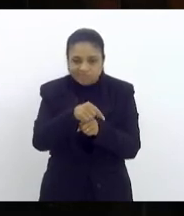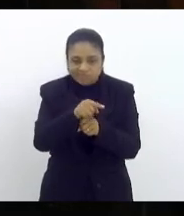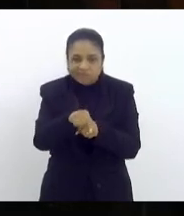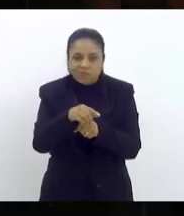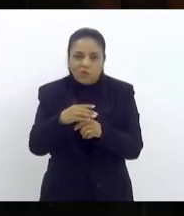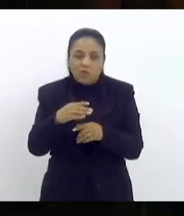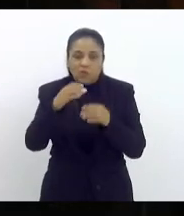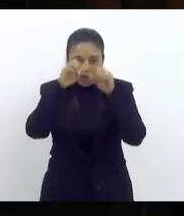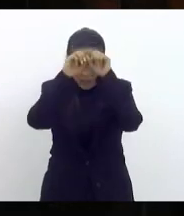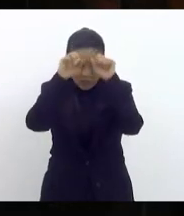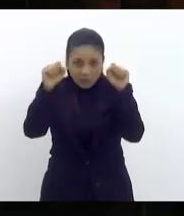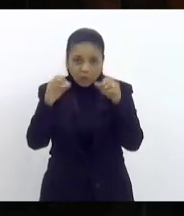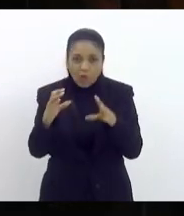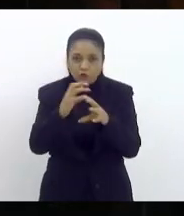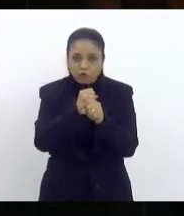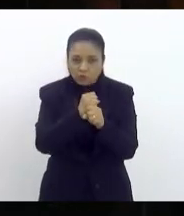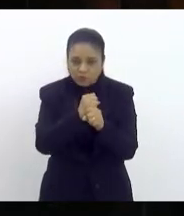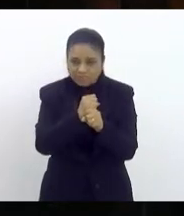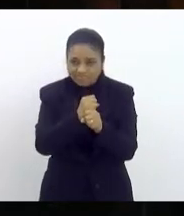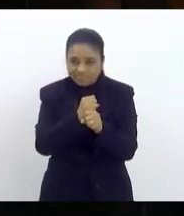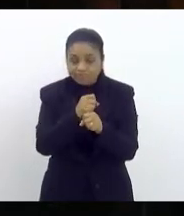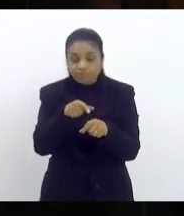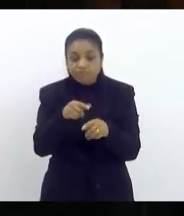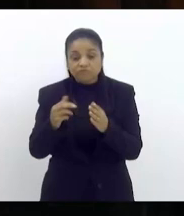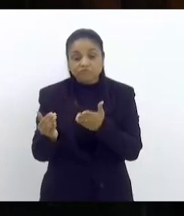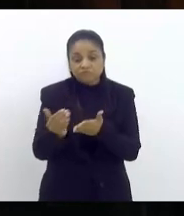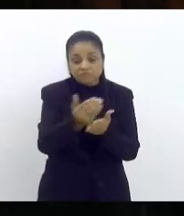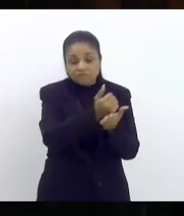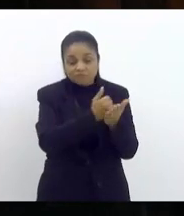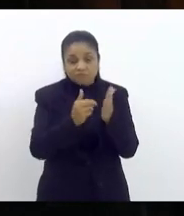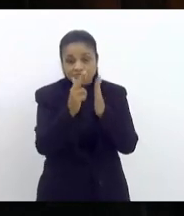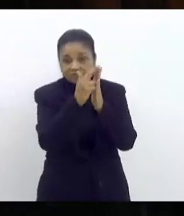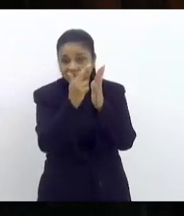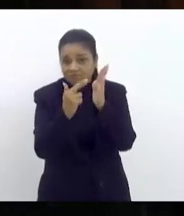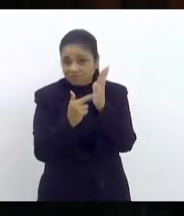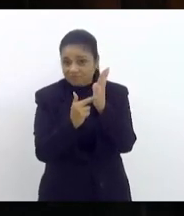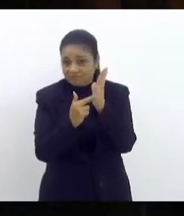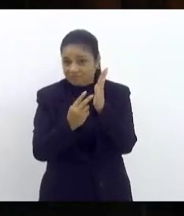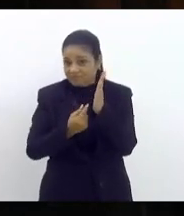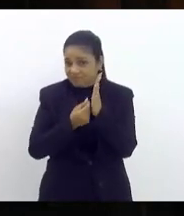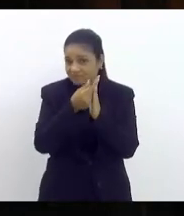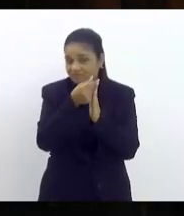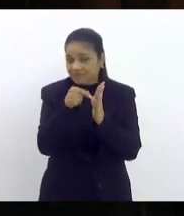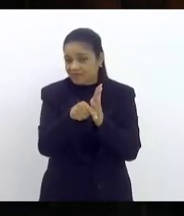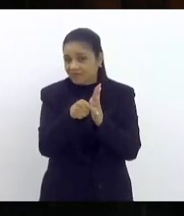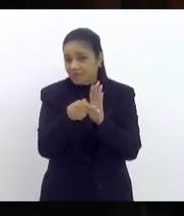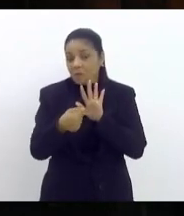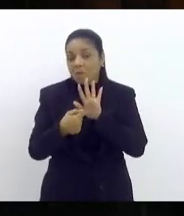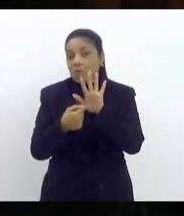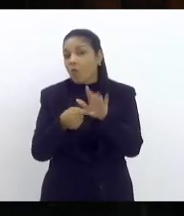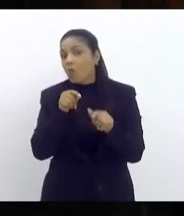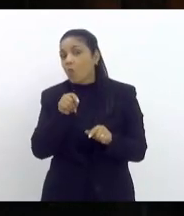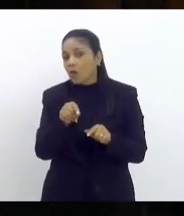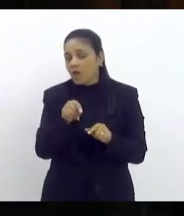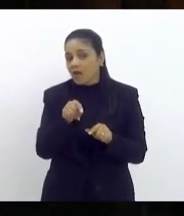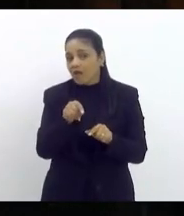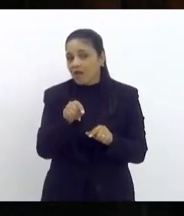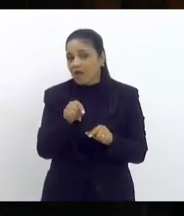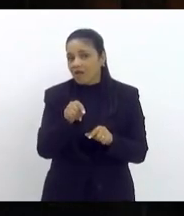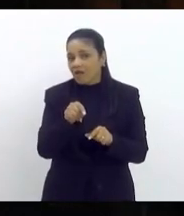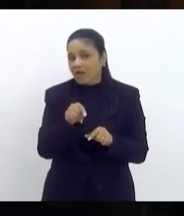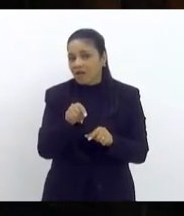o regime de recuperação fiscal tem sido uma forma de manter vivo